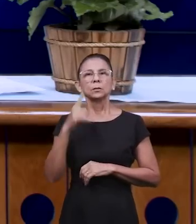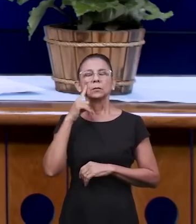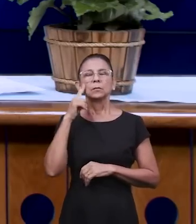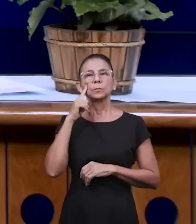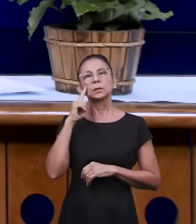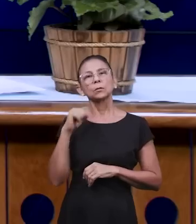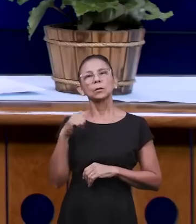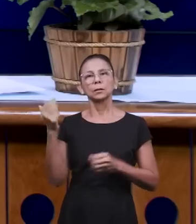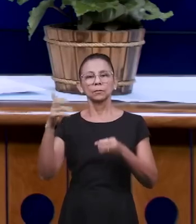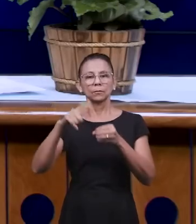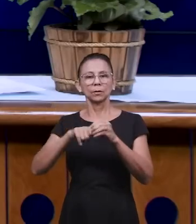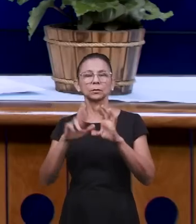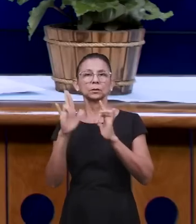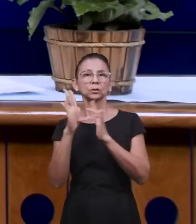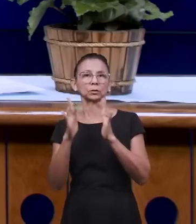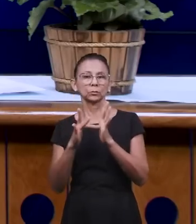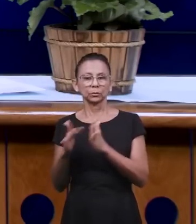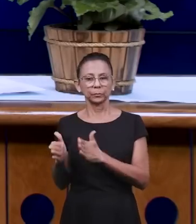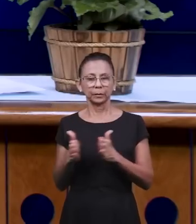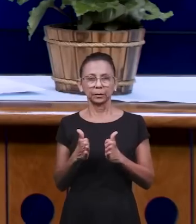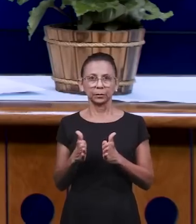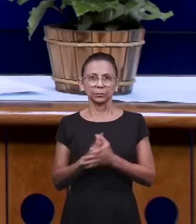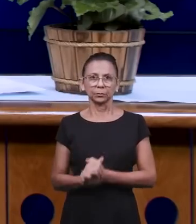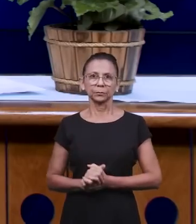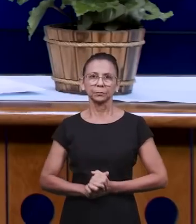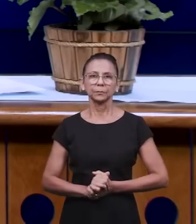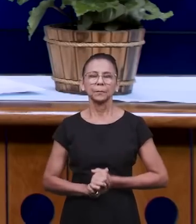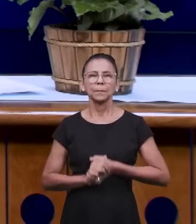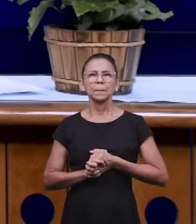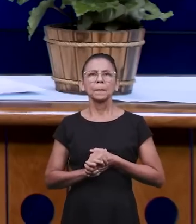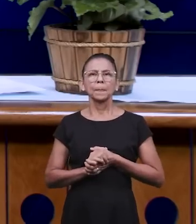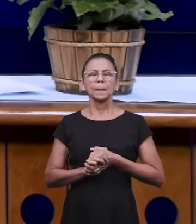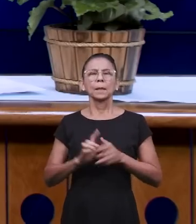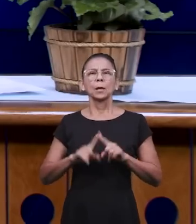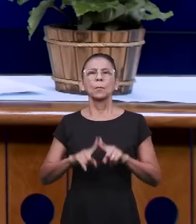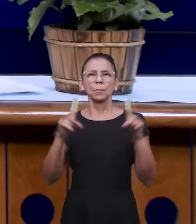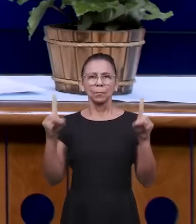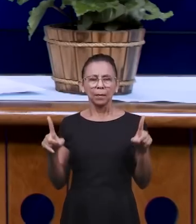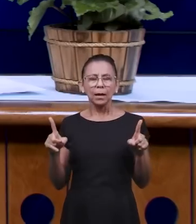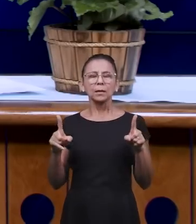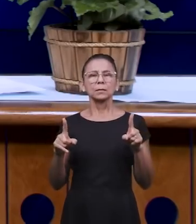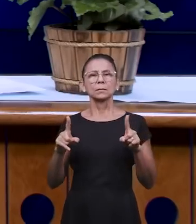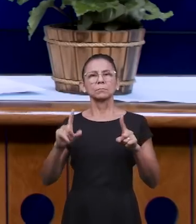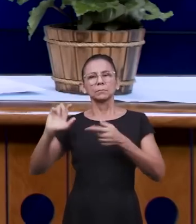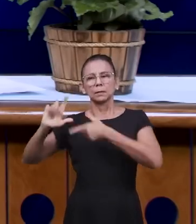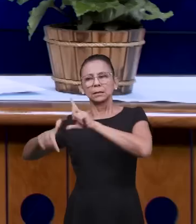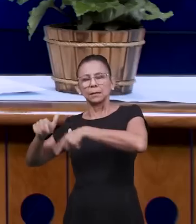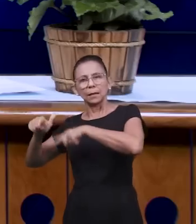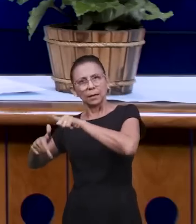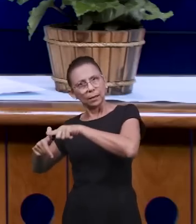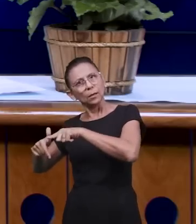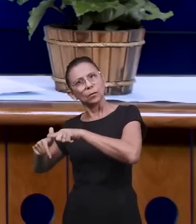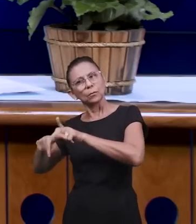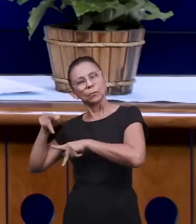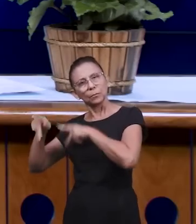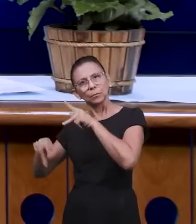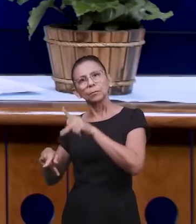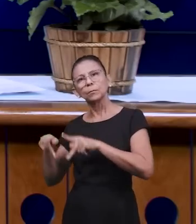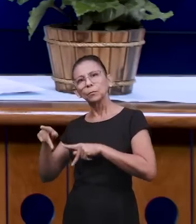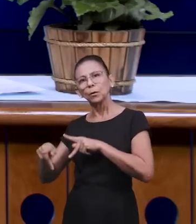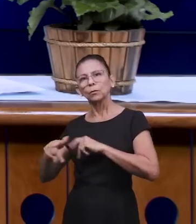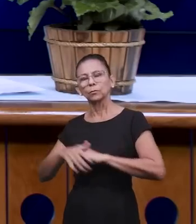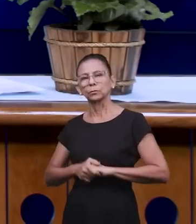Glória a Deus, louvado seja o nome do Senhor. Elevamos ao Senhor a nossa oração, aperfeiçoamos com o clamor, com